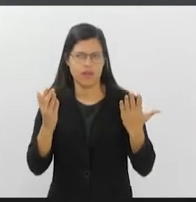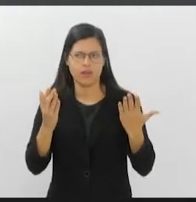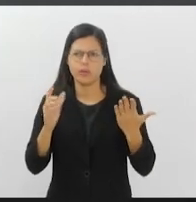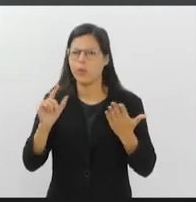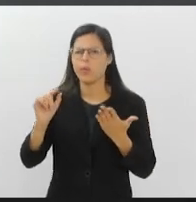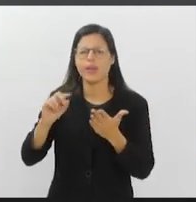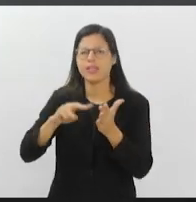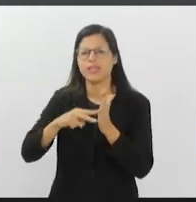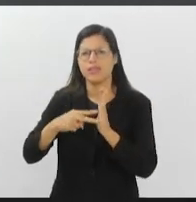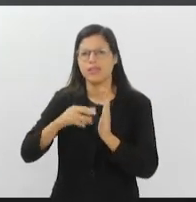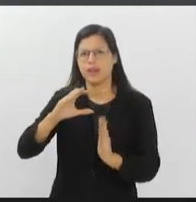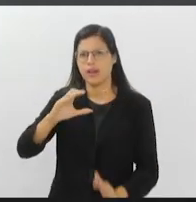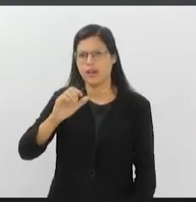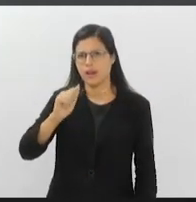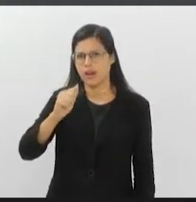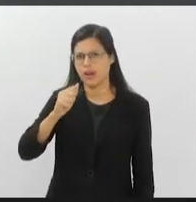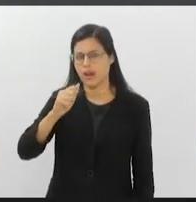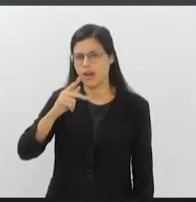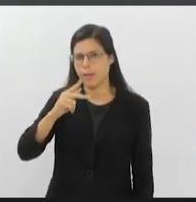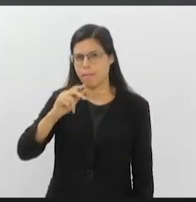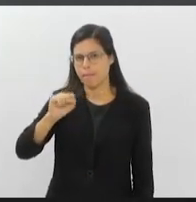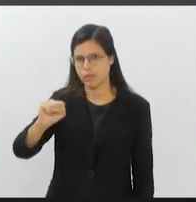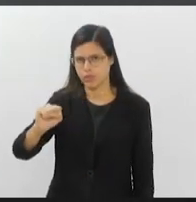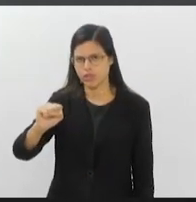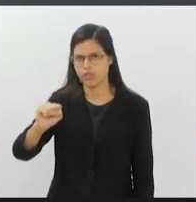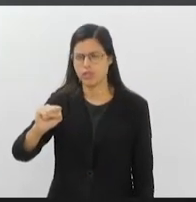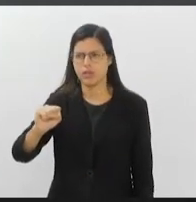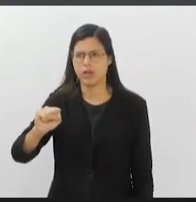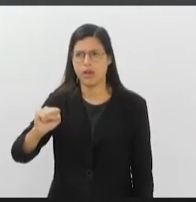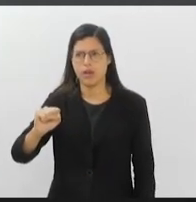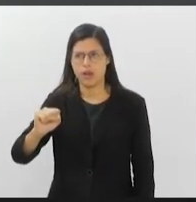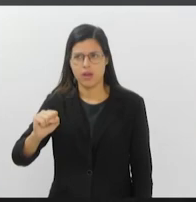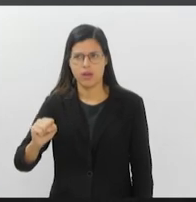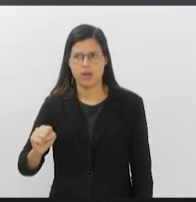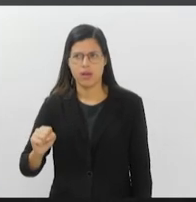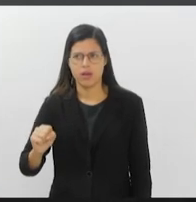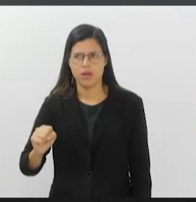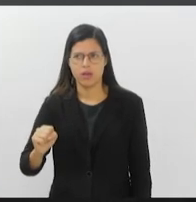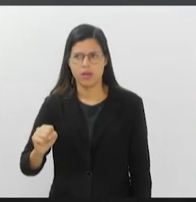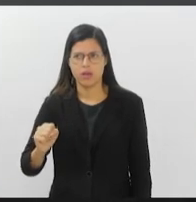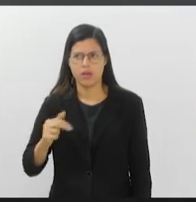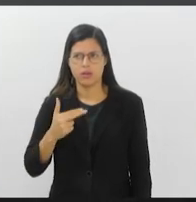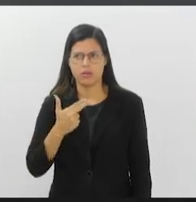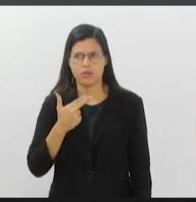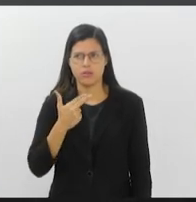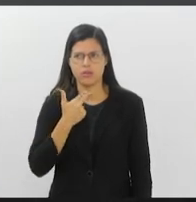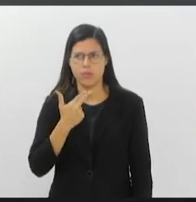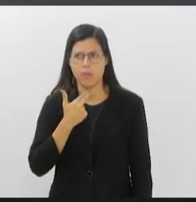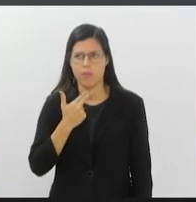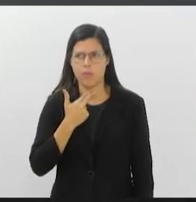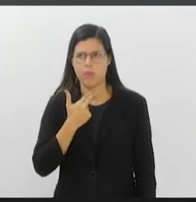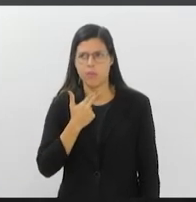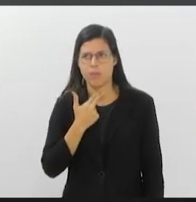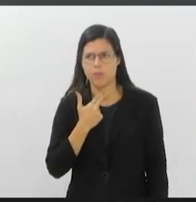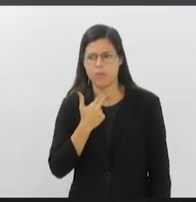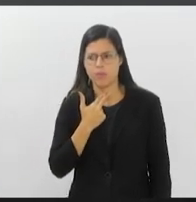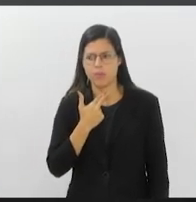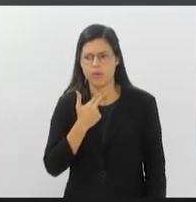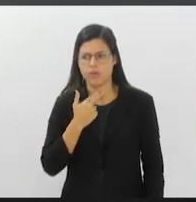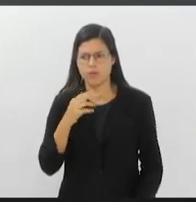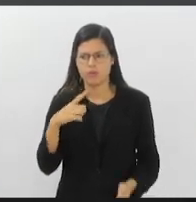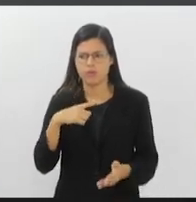CAPS? Antigamente eu sabia o que, que é CAPS. Agora só vejo puxadinho. Não pode ter uma clínica da família que vai lá e faz puxadinho de